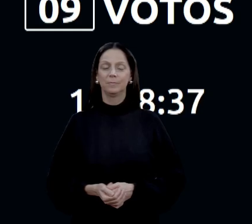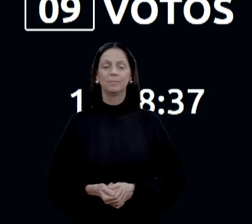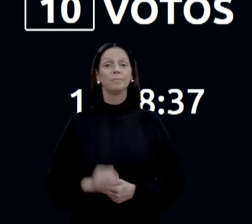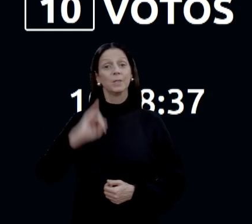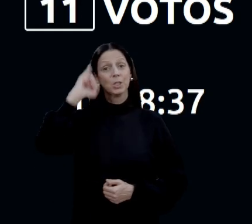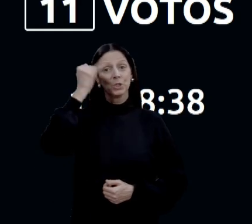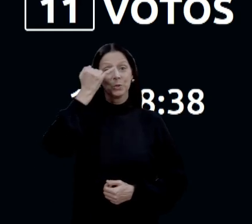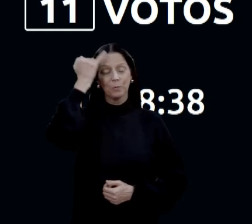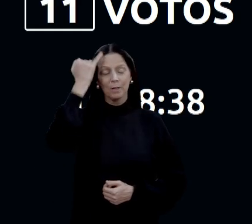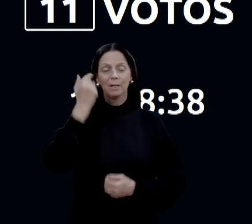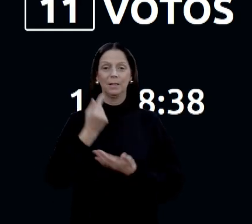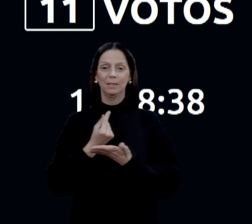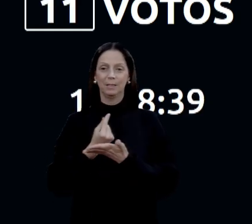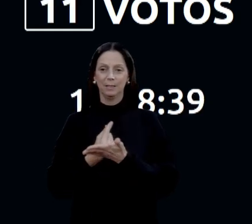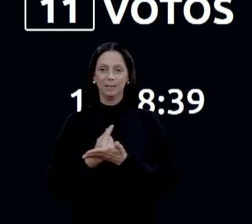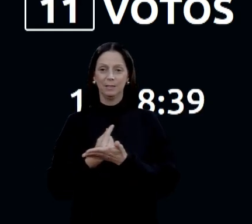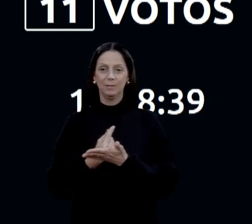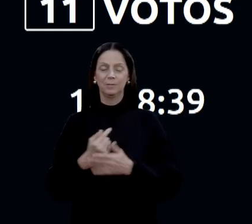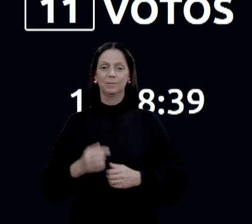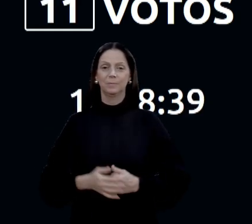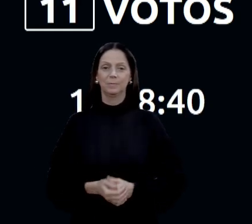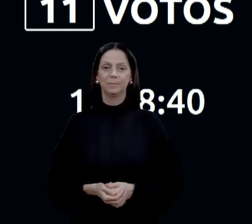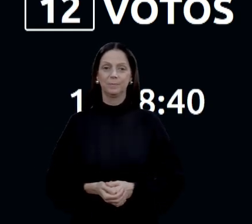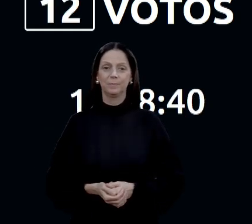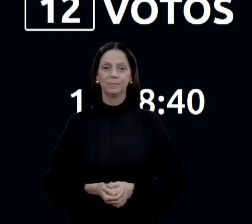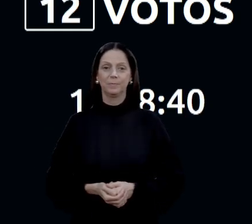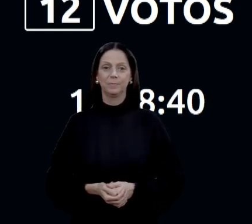João Vale, Cris.